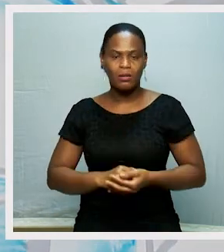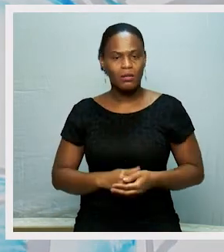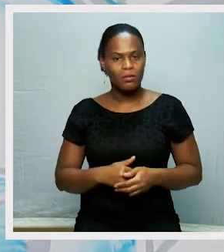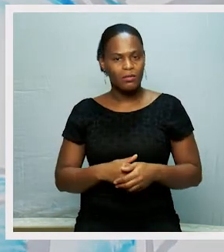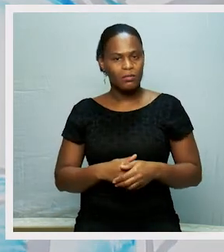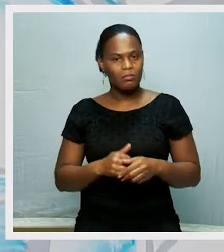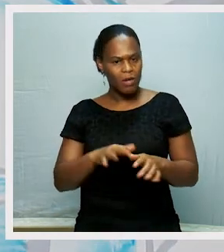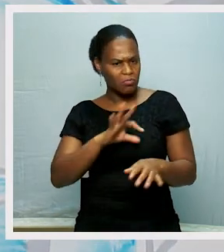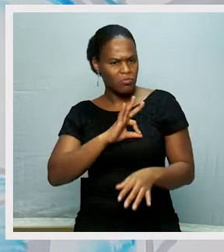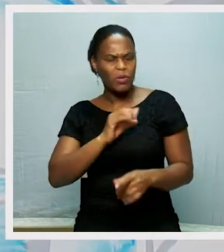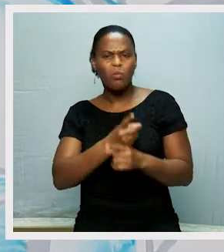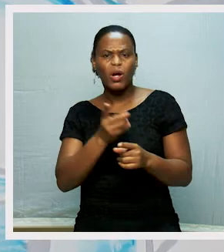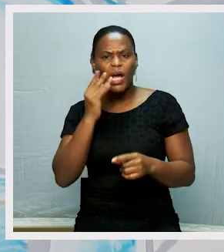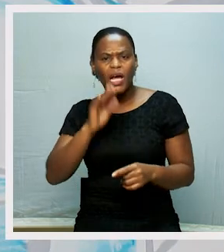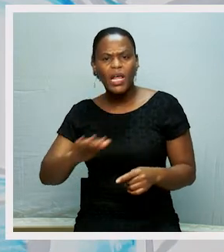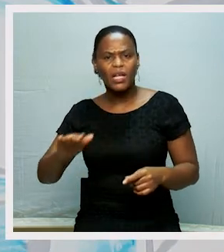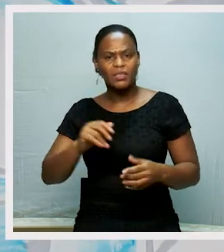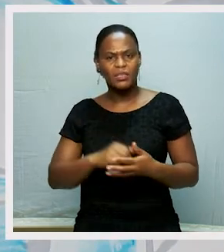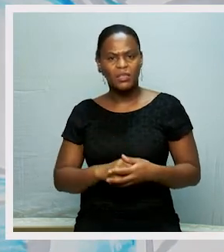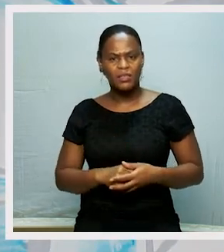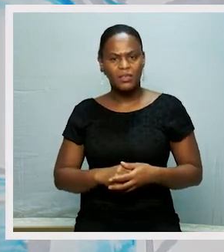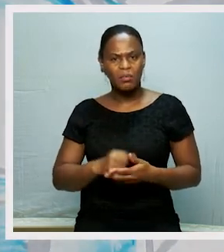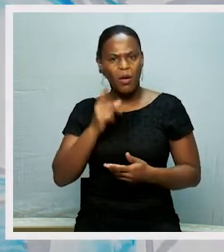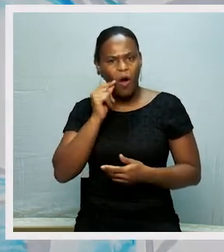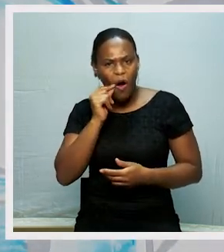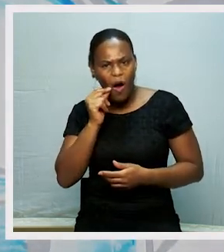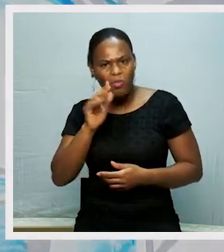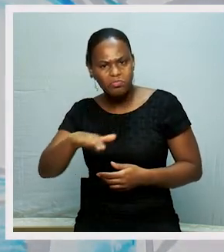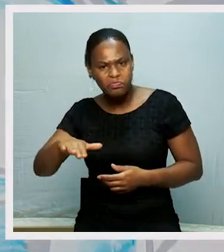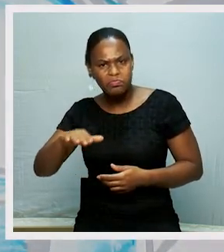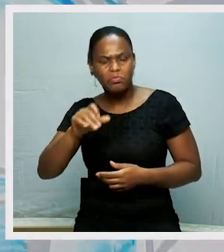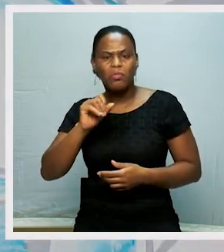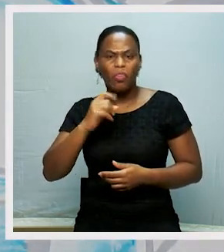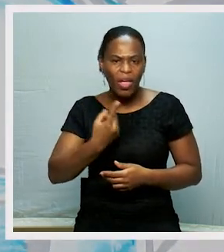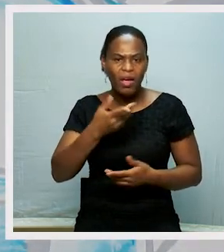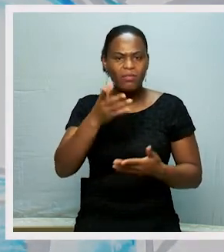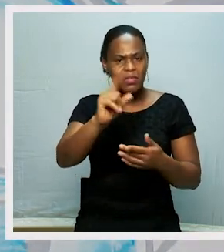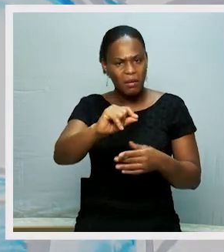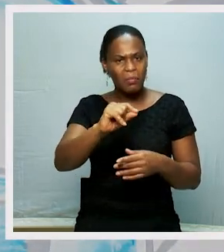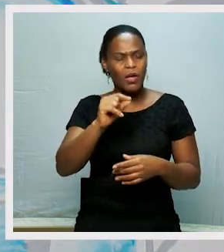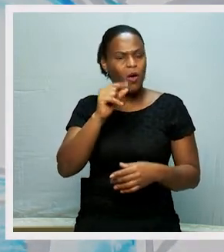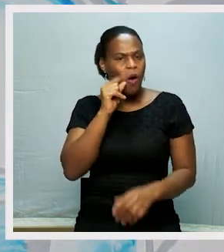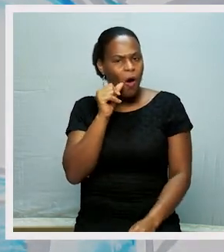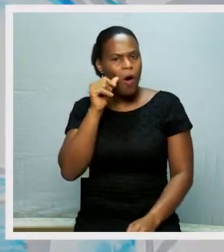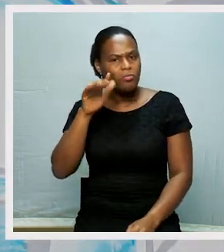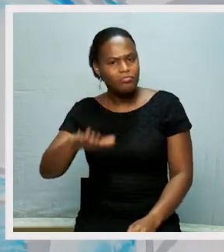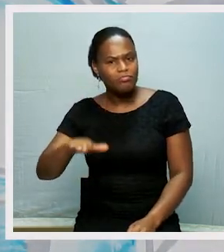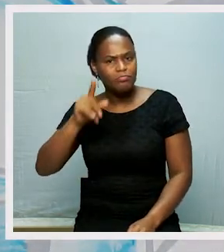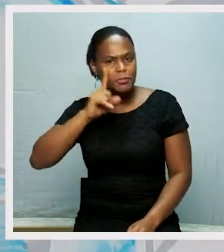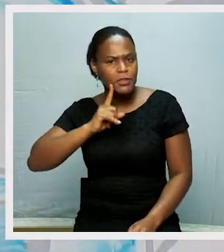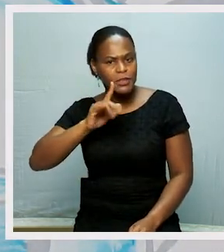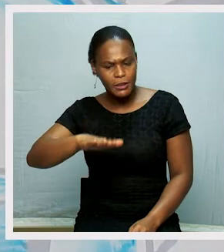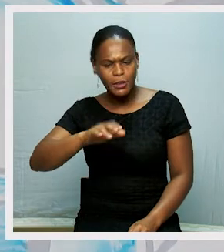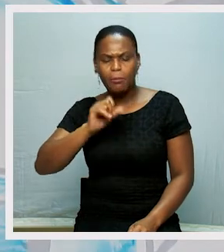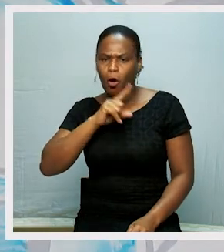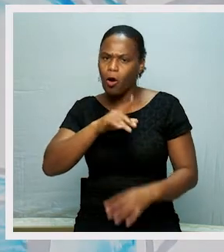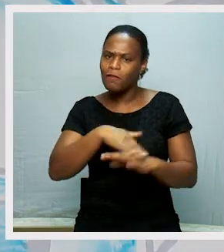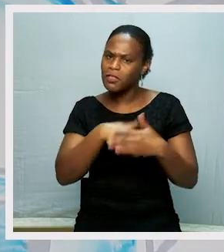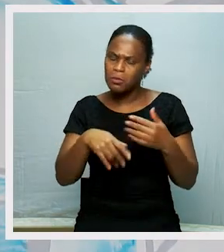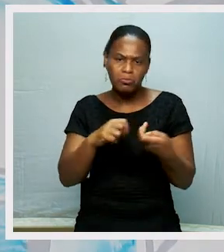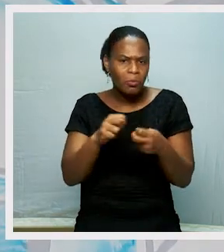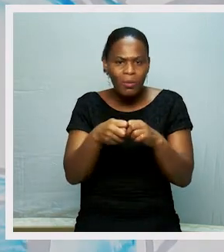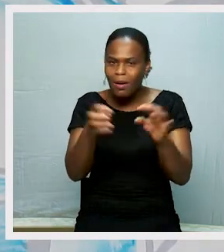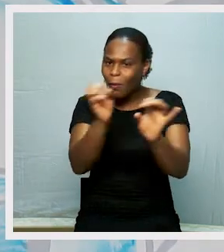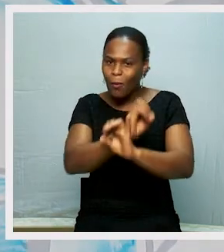uma criança? O rapaz não deve fazer a mesma coisa? Claro que sim. Tanto o rapaz como a menina podem fazer isto, sem